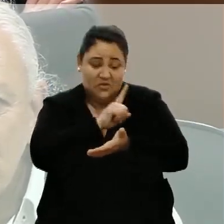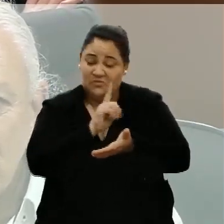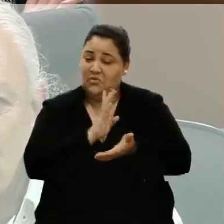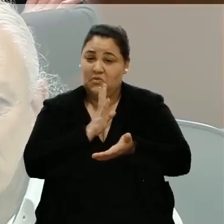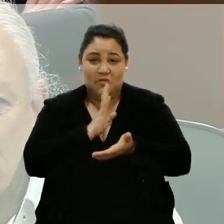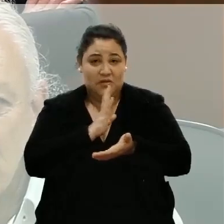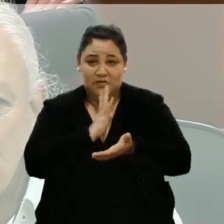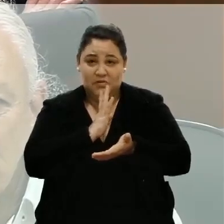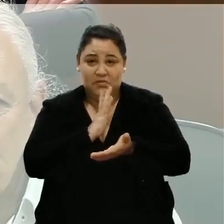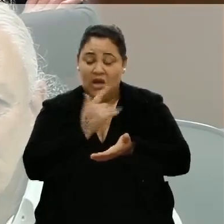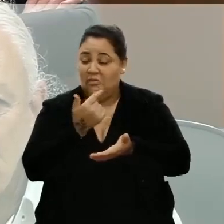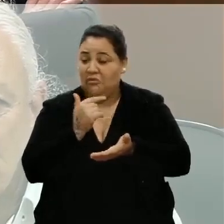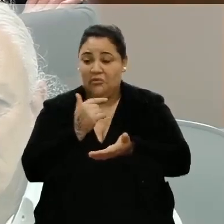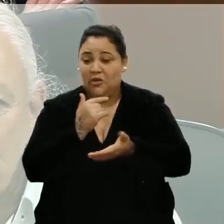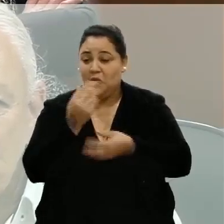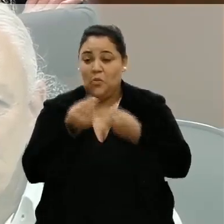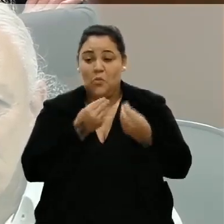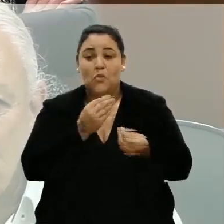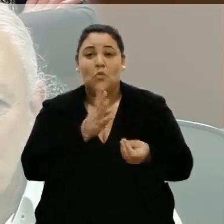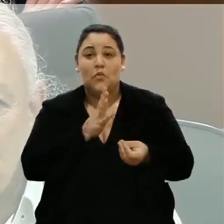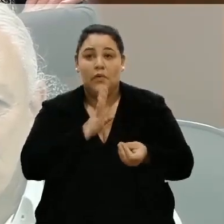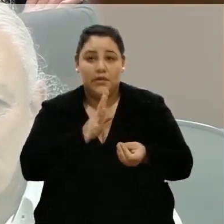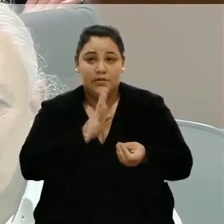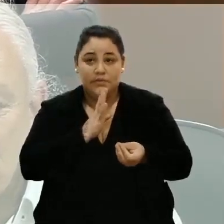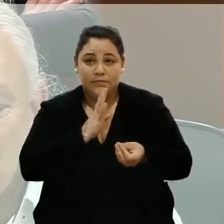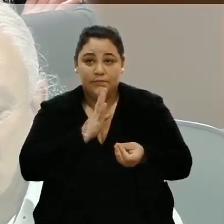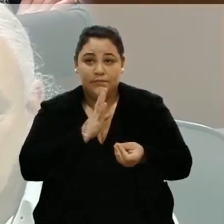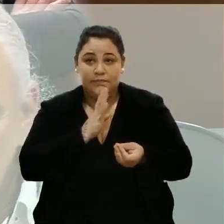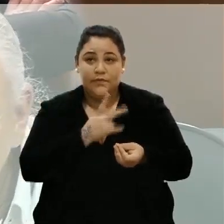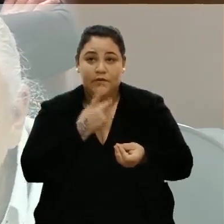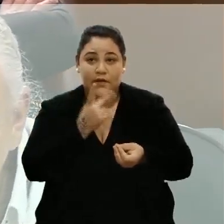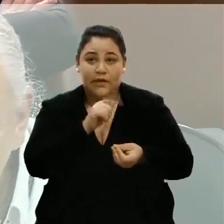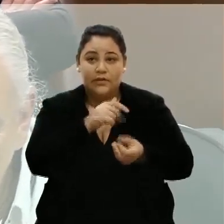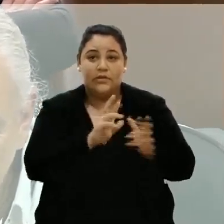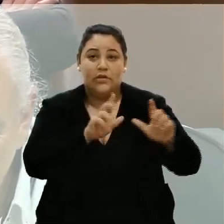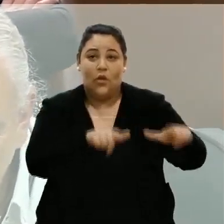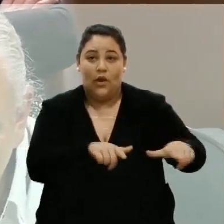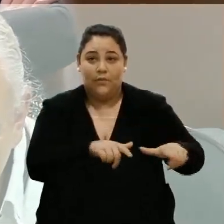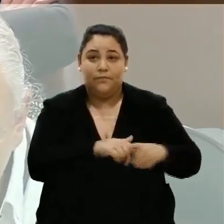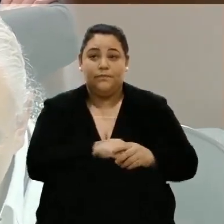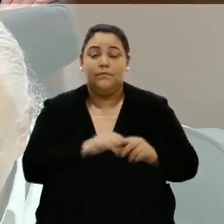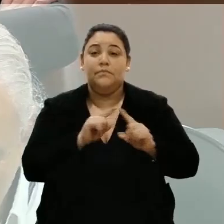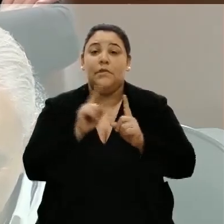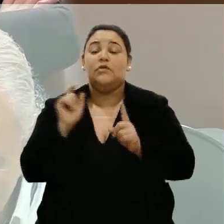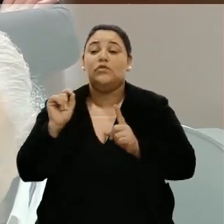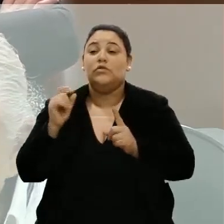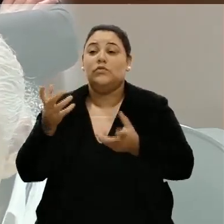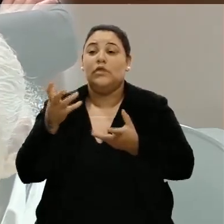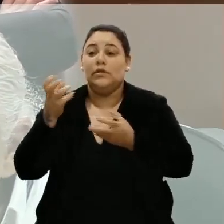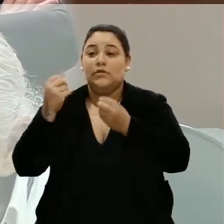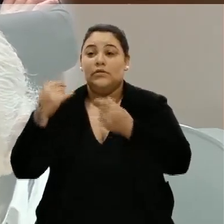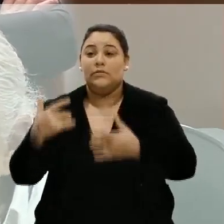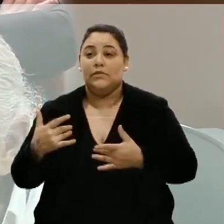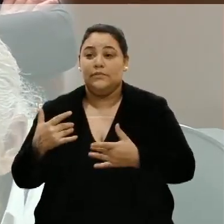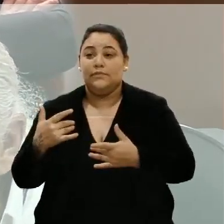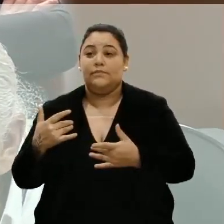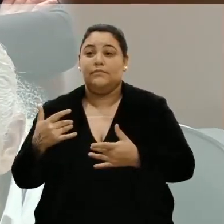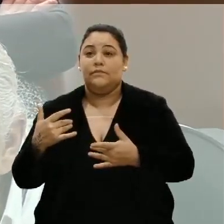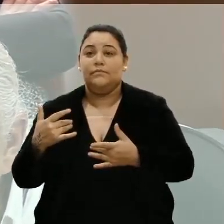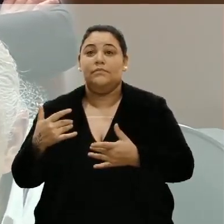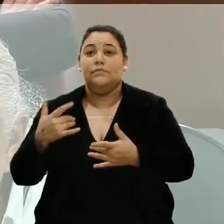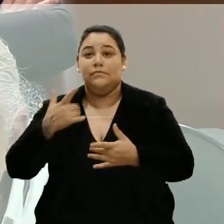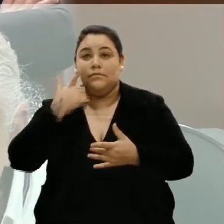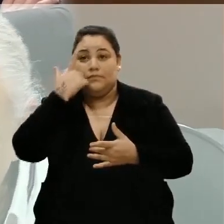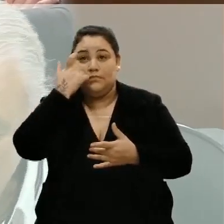lá, então não tenho propriedade de falar especificamente daquele local, tá? Mas o que eu estou falando, a bússola que eu sigo é o interesse